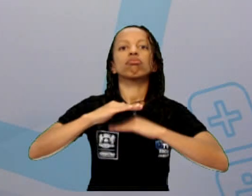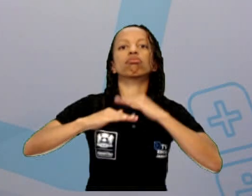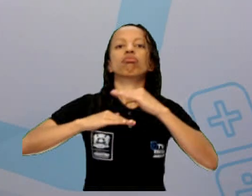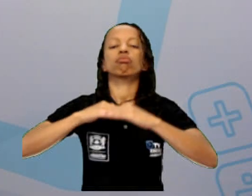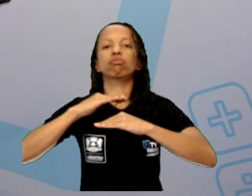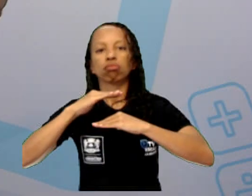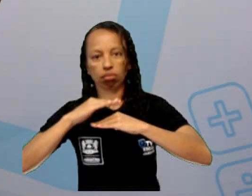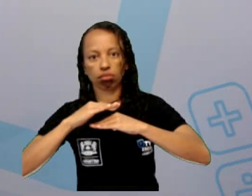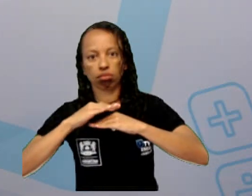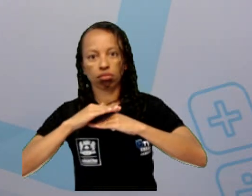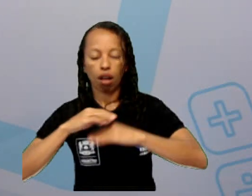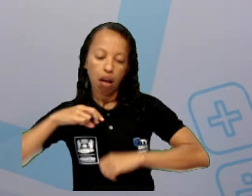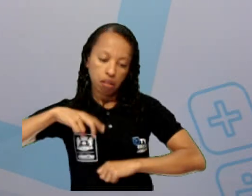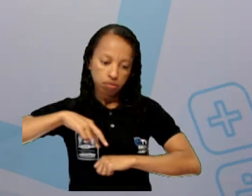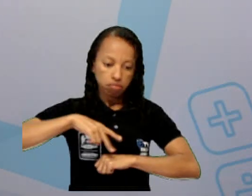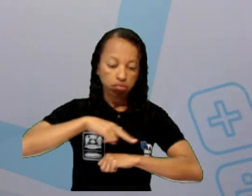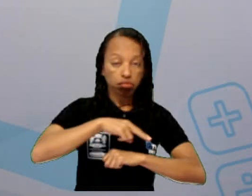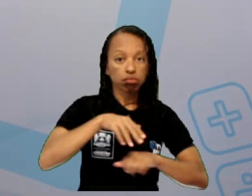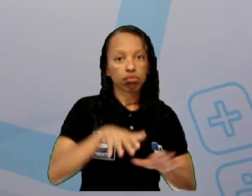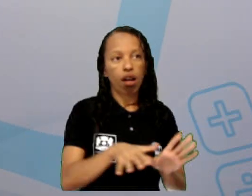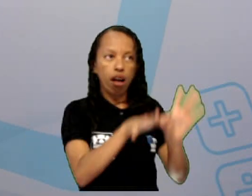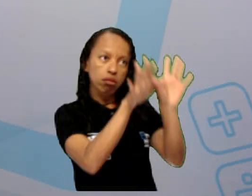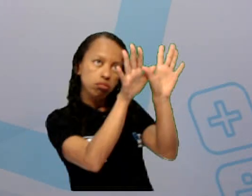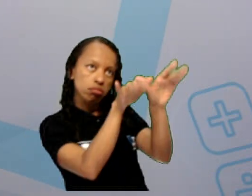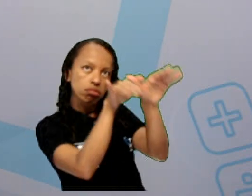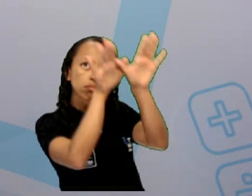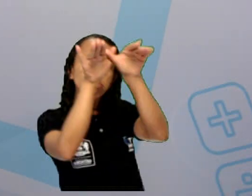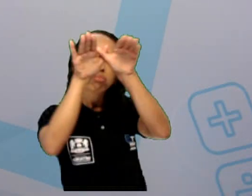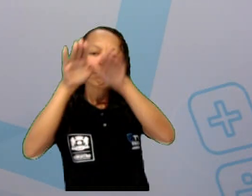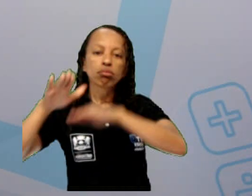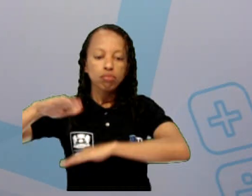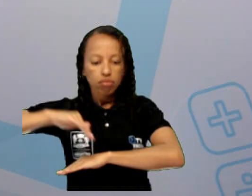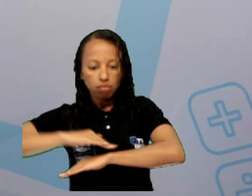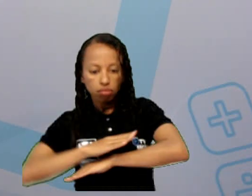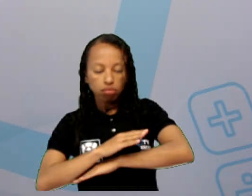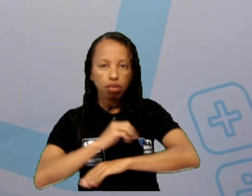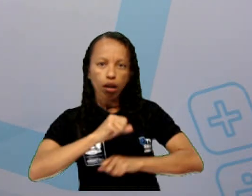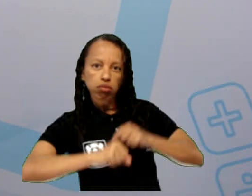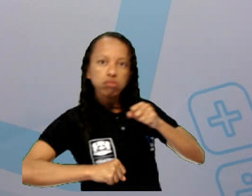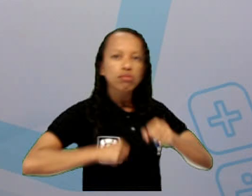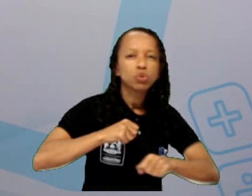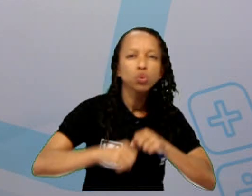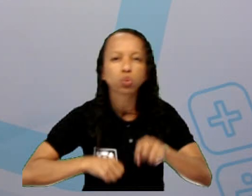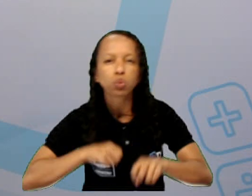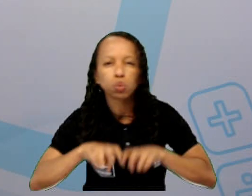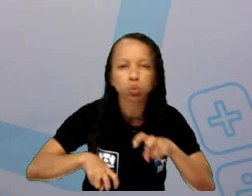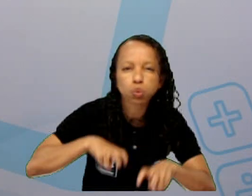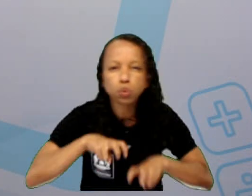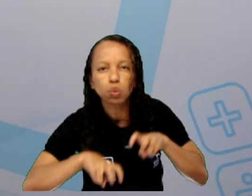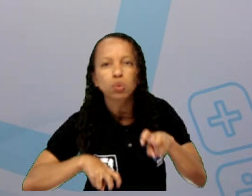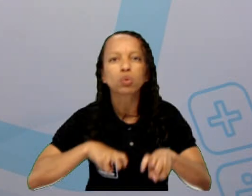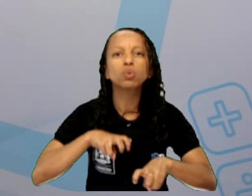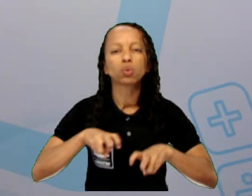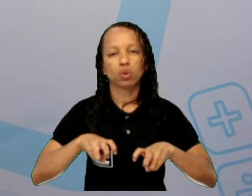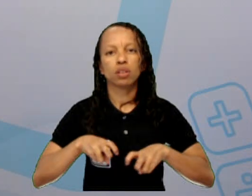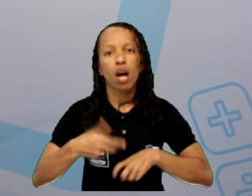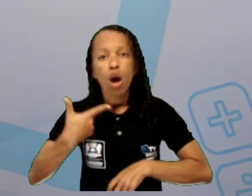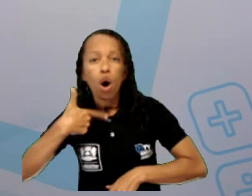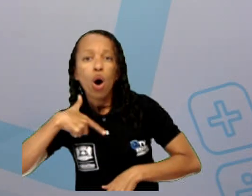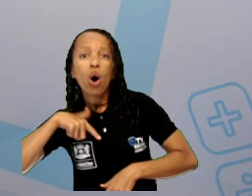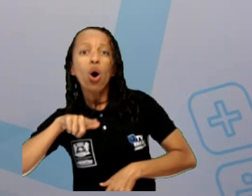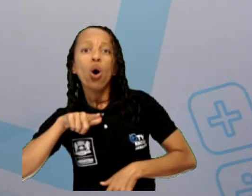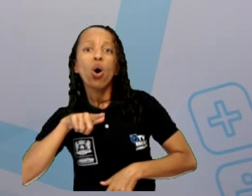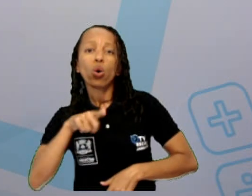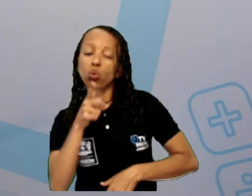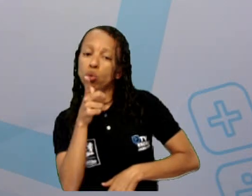capacidade de andar, voar, rastejar e correr, e outros animais em ambientes aquáticos